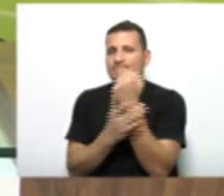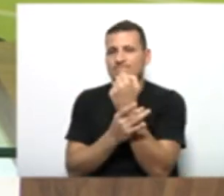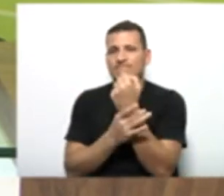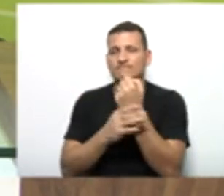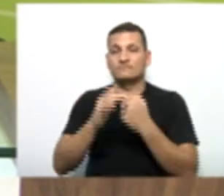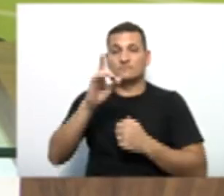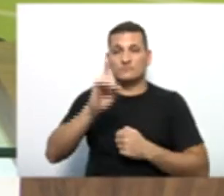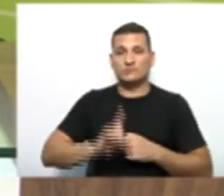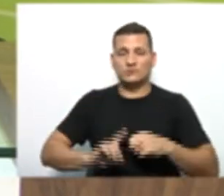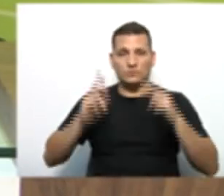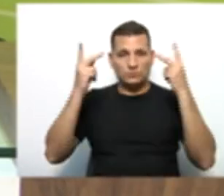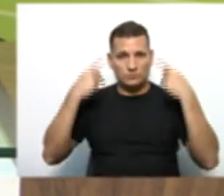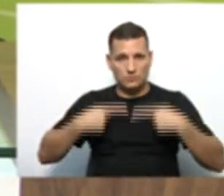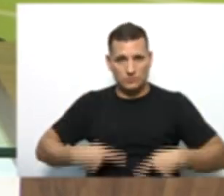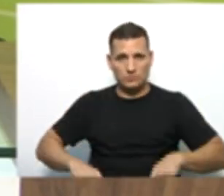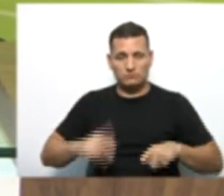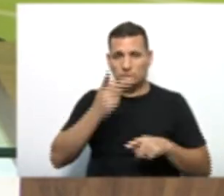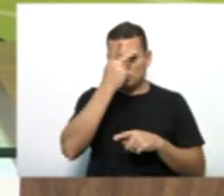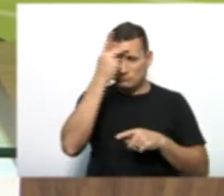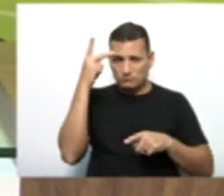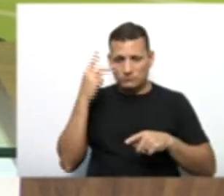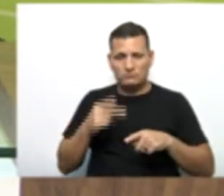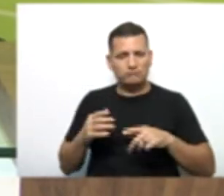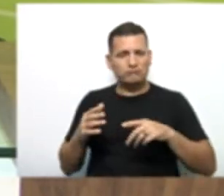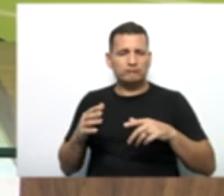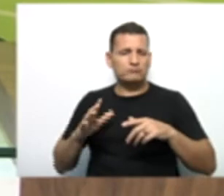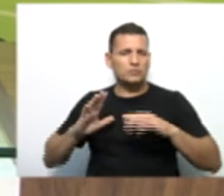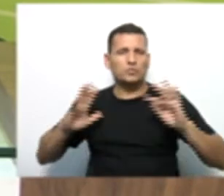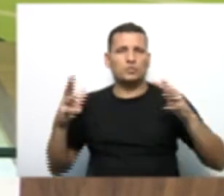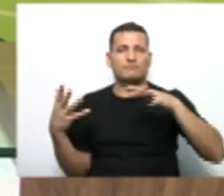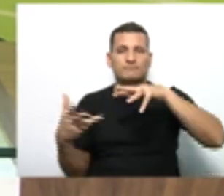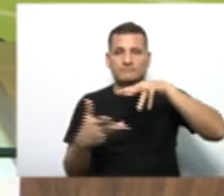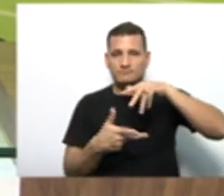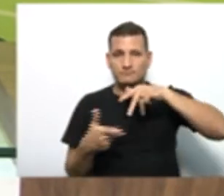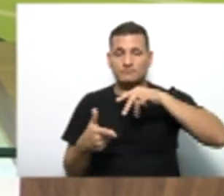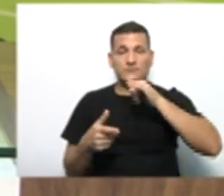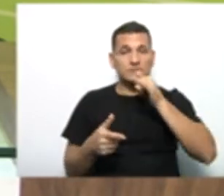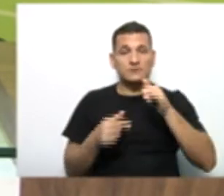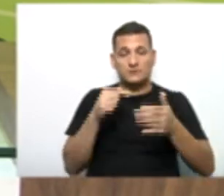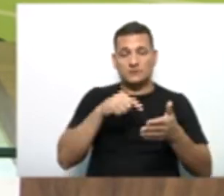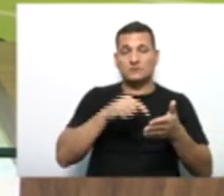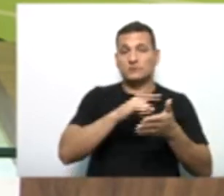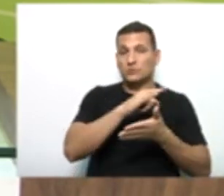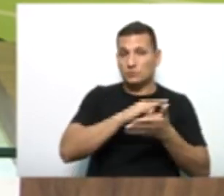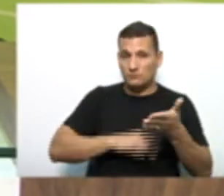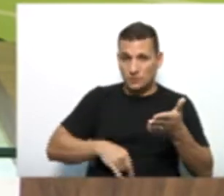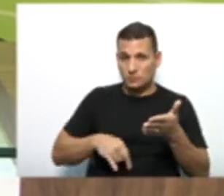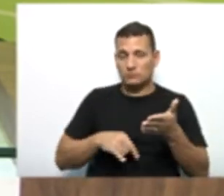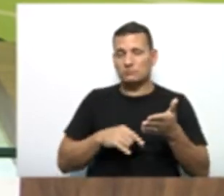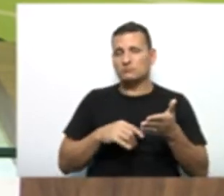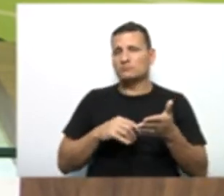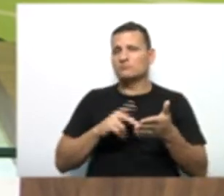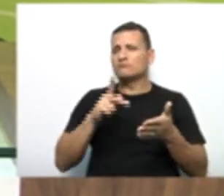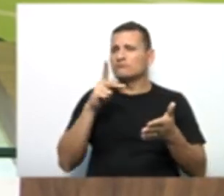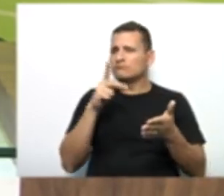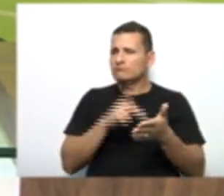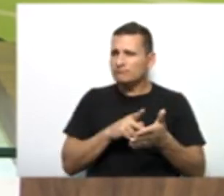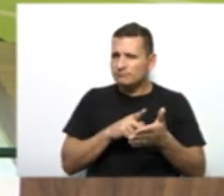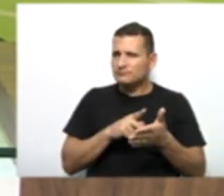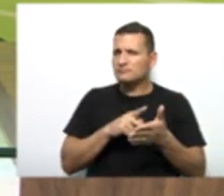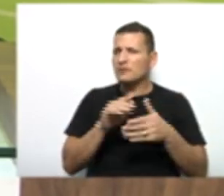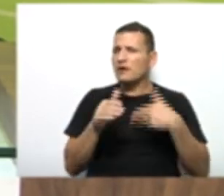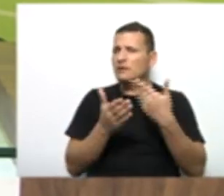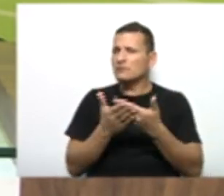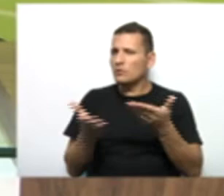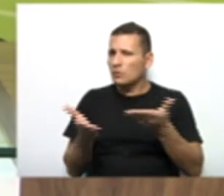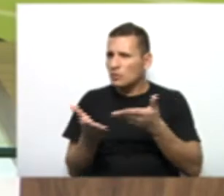humanos de pessoas do mundo todo, evidentemente que, se esse documento estivesse em pleno vigor, hoje nós teríamos pouquíssimos